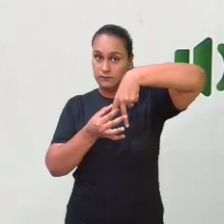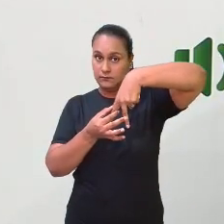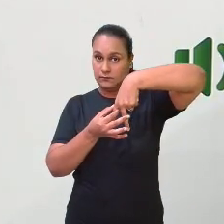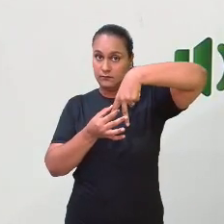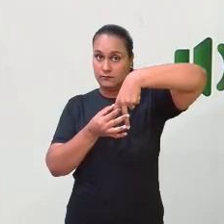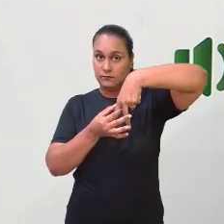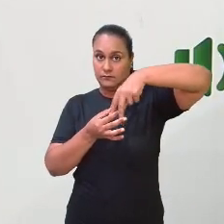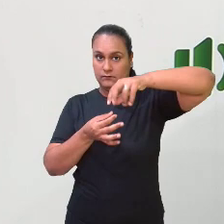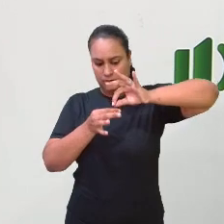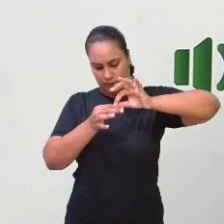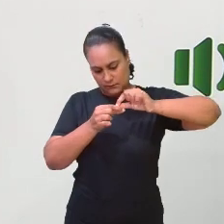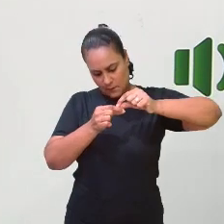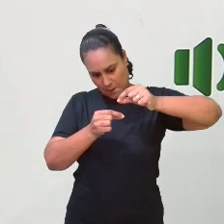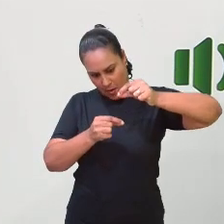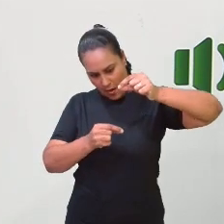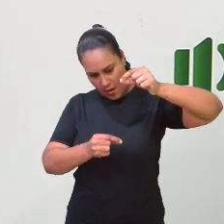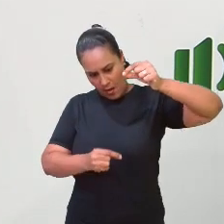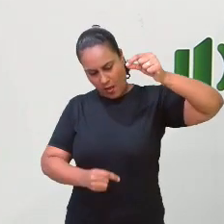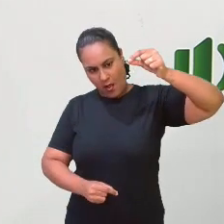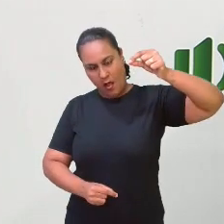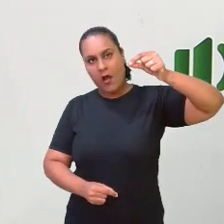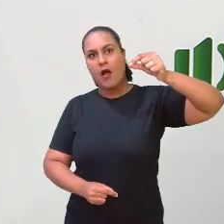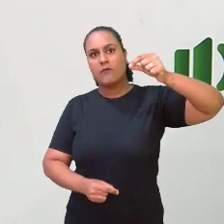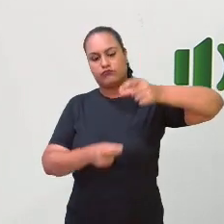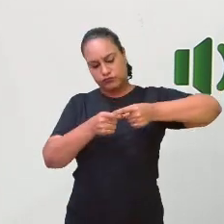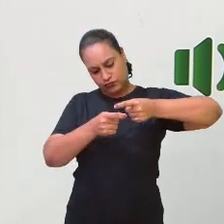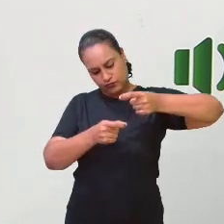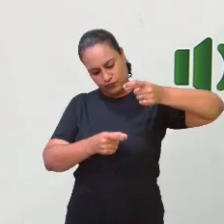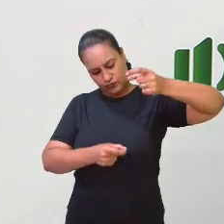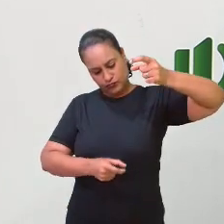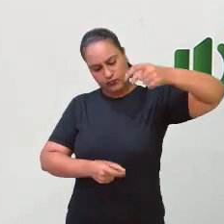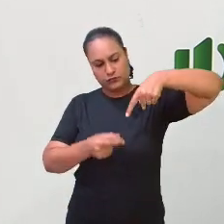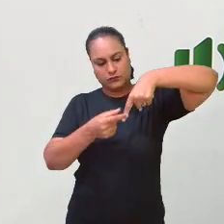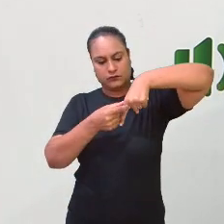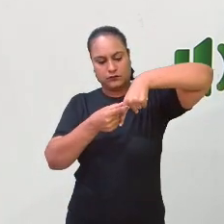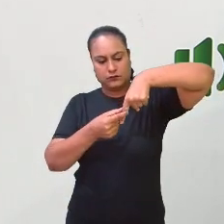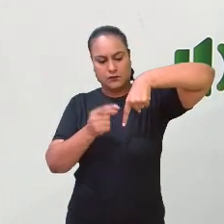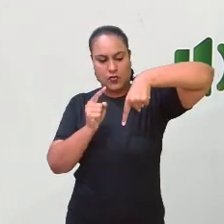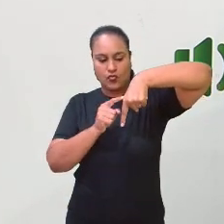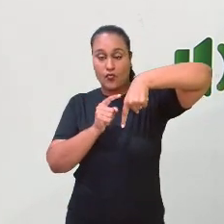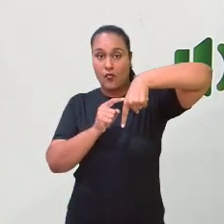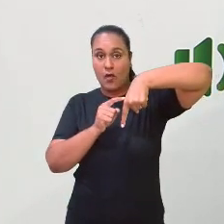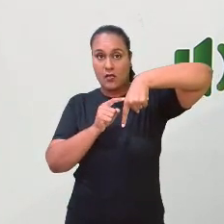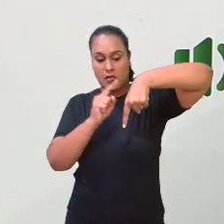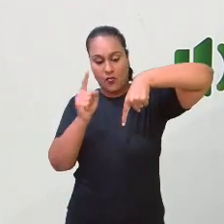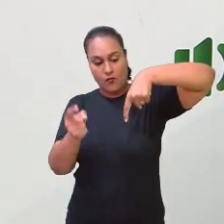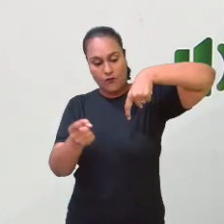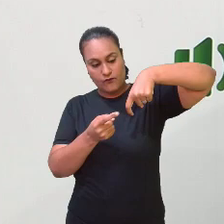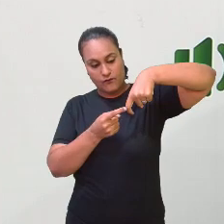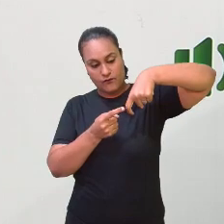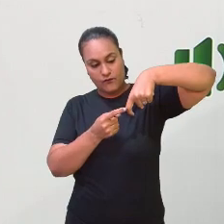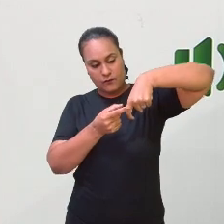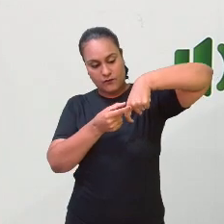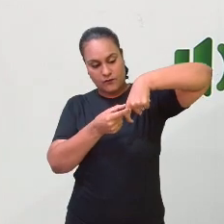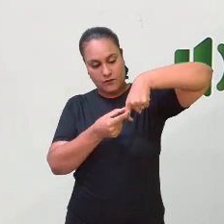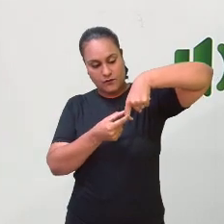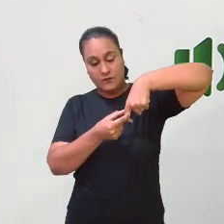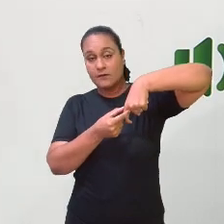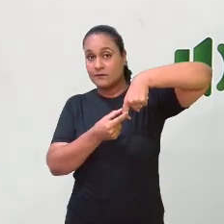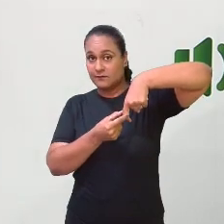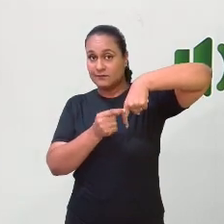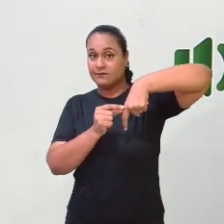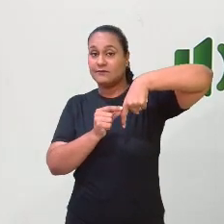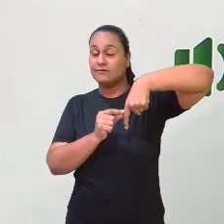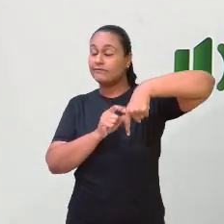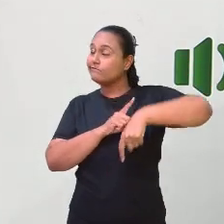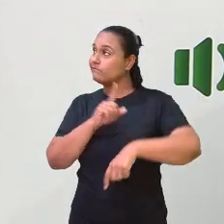da coxa. Ele vem mais ou menos aqui do quadril até o joelho. Vou dando spoiler já.